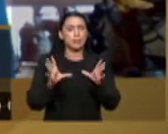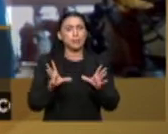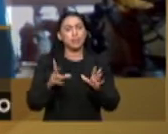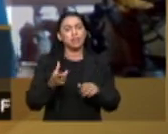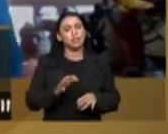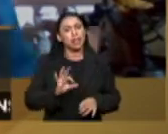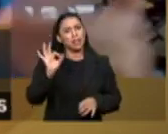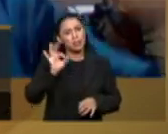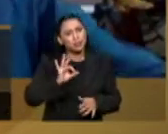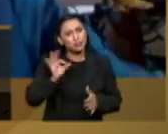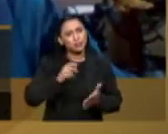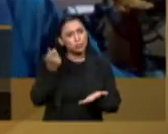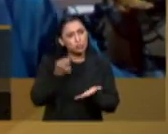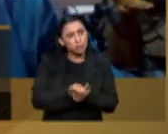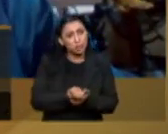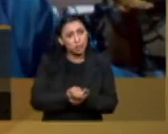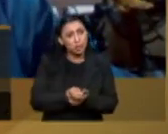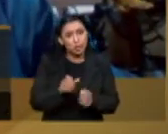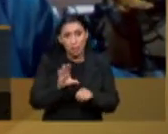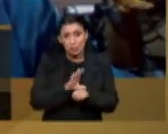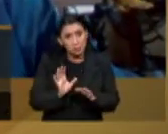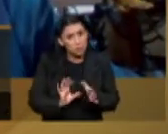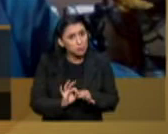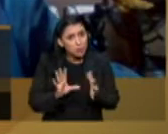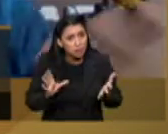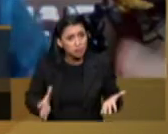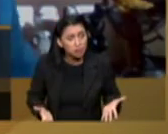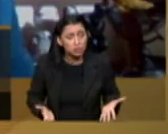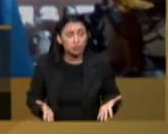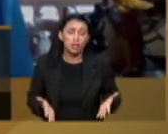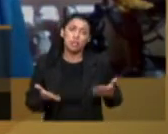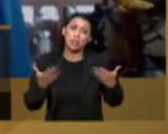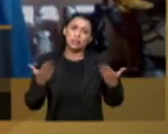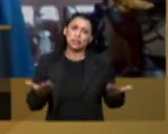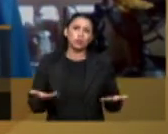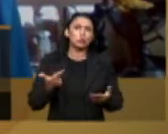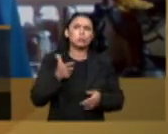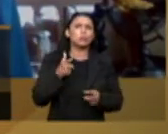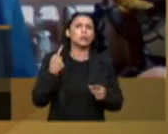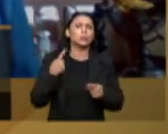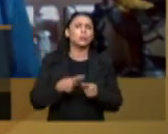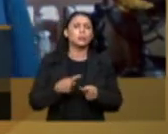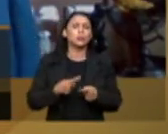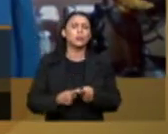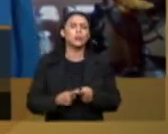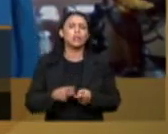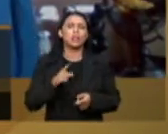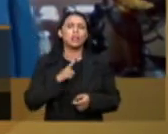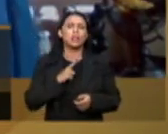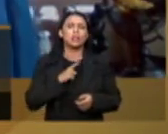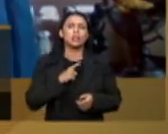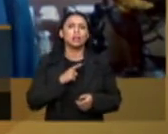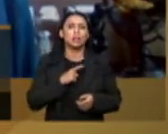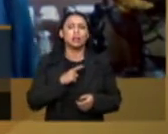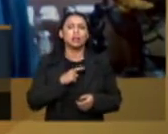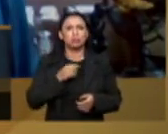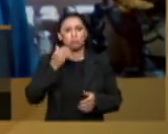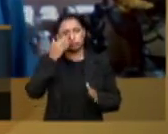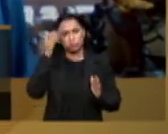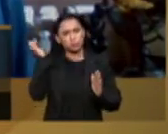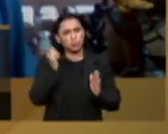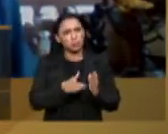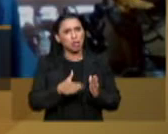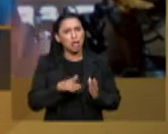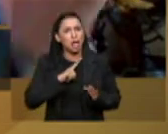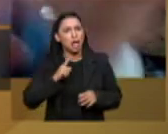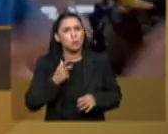por decreto, porque isso a Constituição permite. Então não faz sentido causar qualquer repulsa à